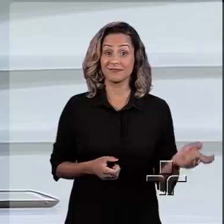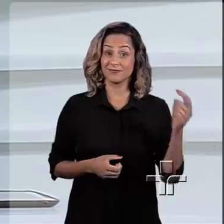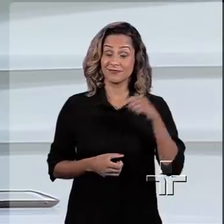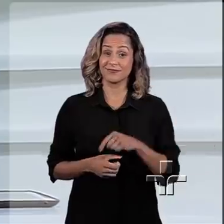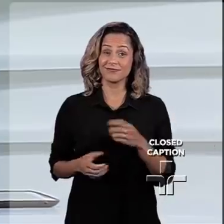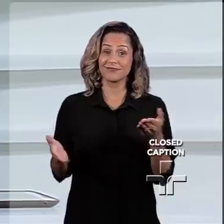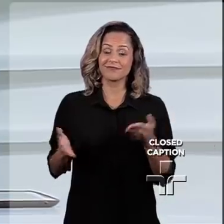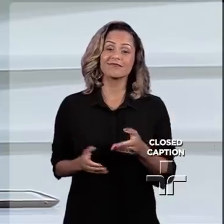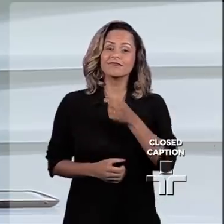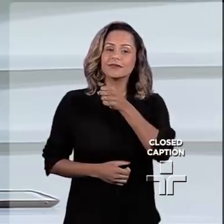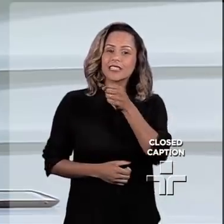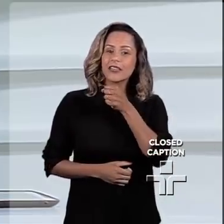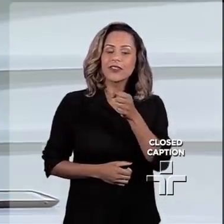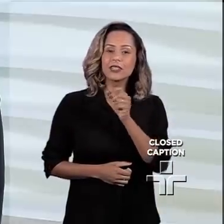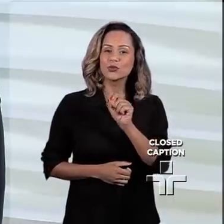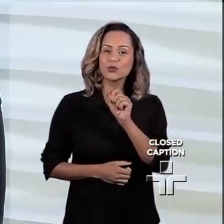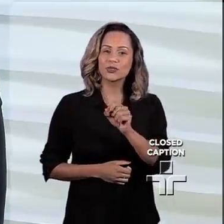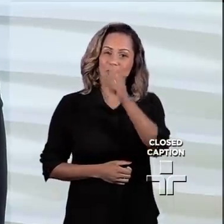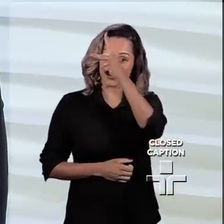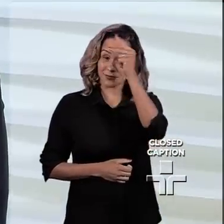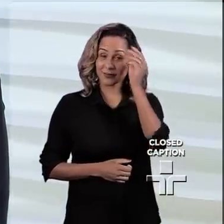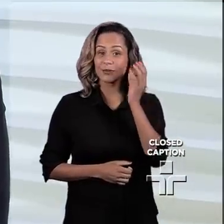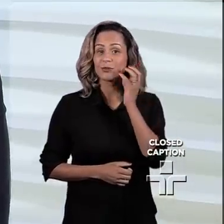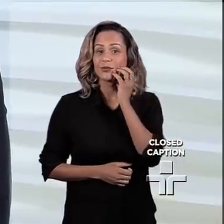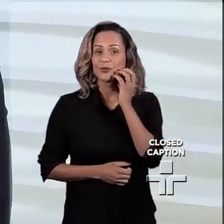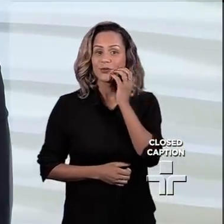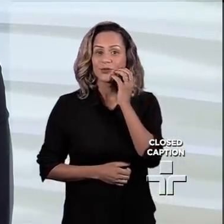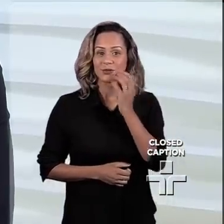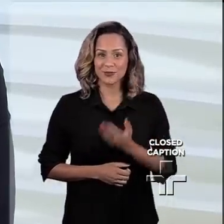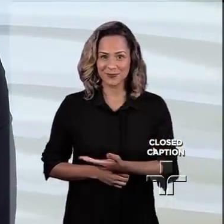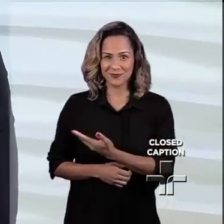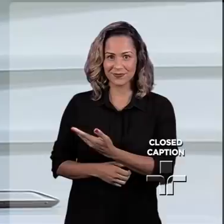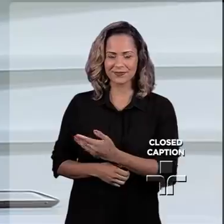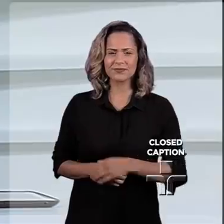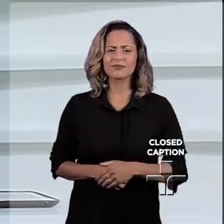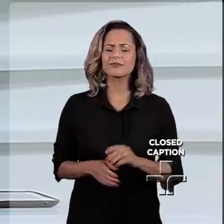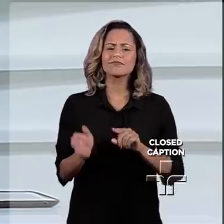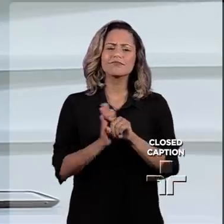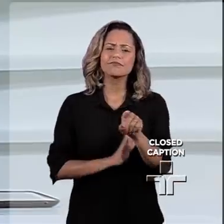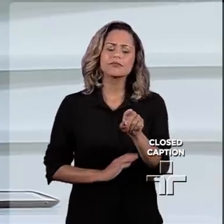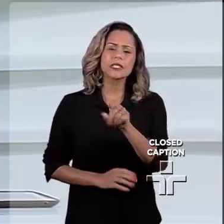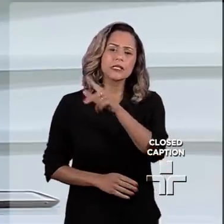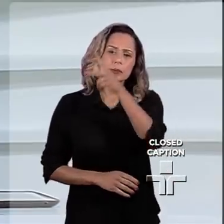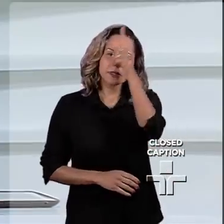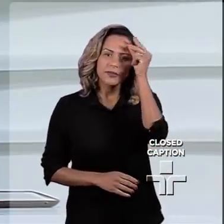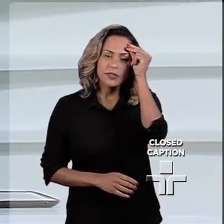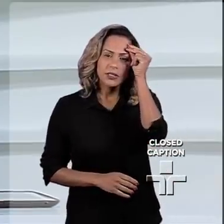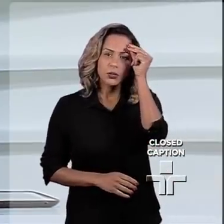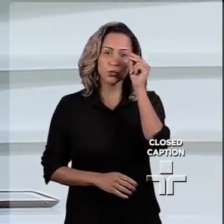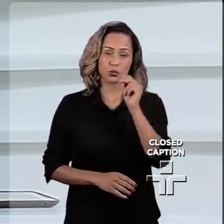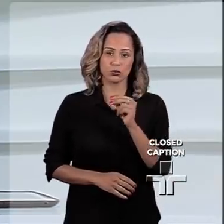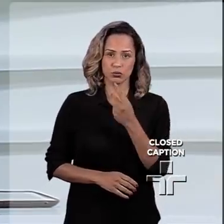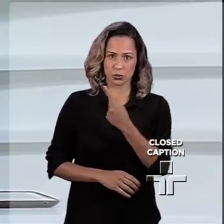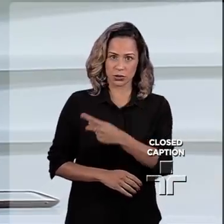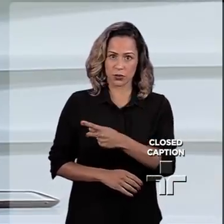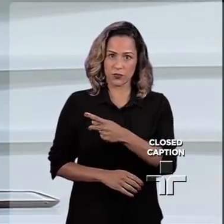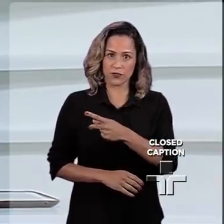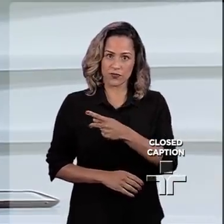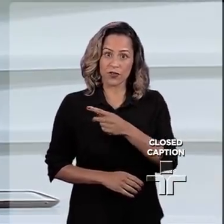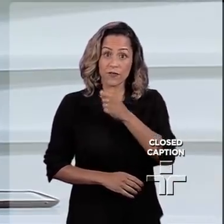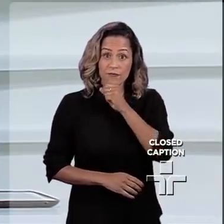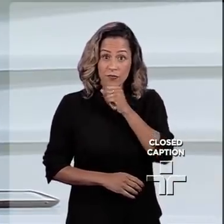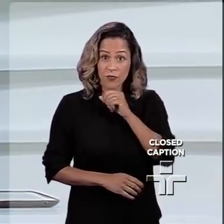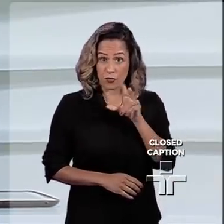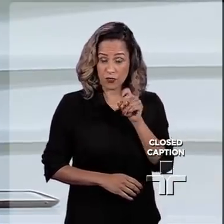Voltamos para a entrevista com o prefeito Bruno Covas. Prefeito, o seu avô,